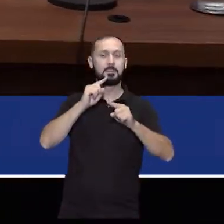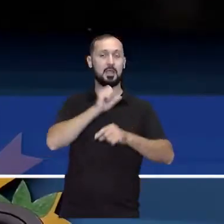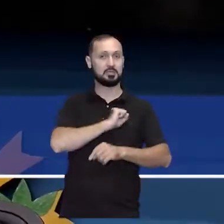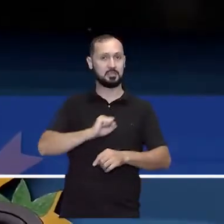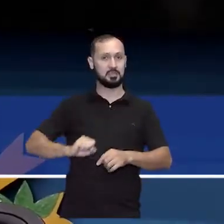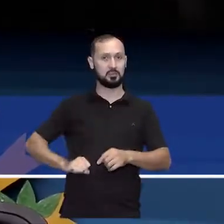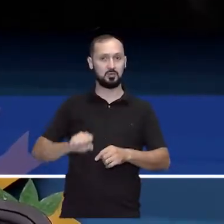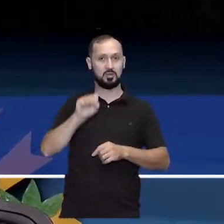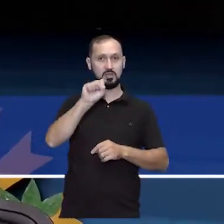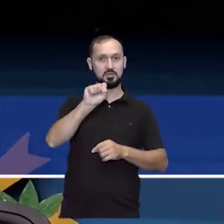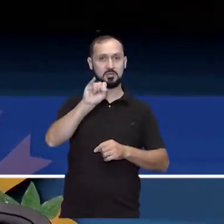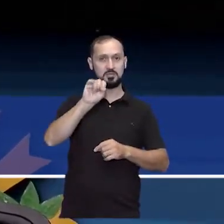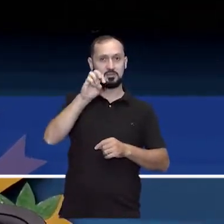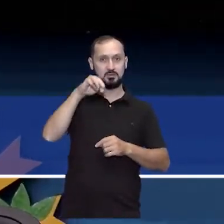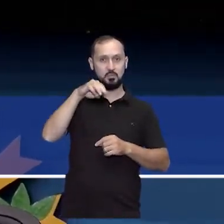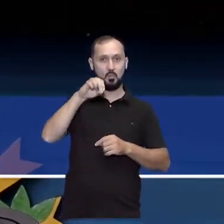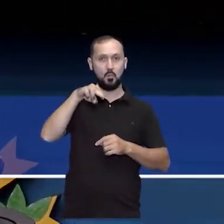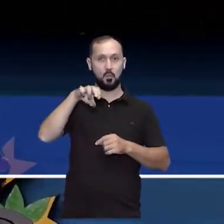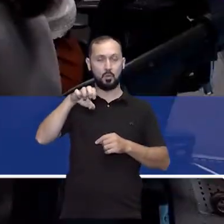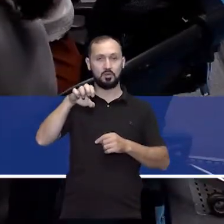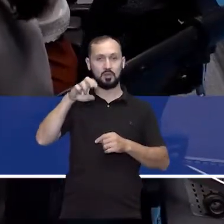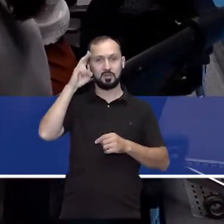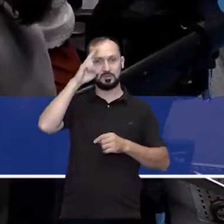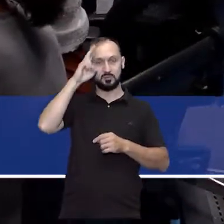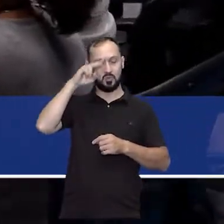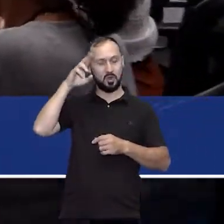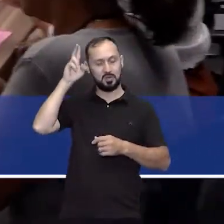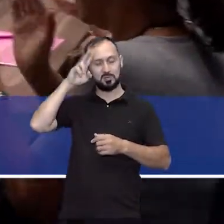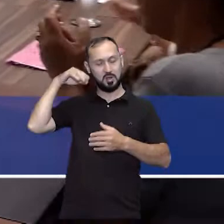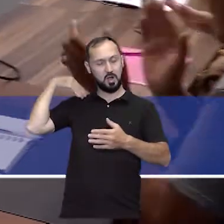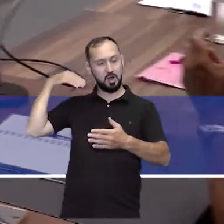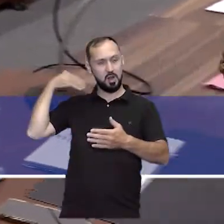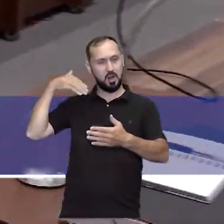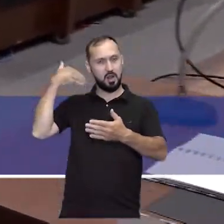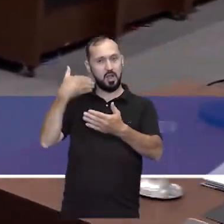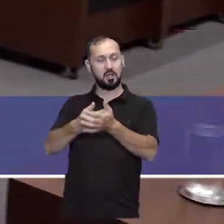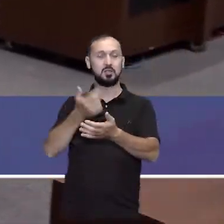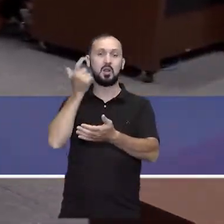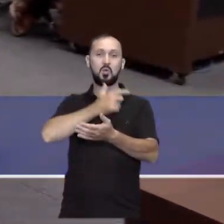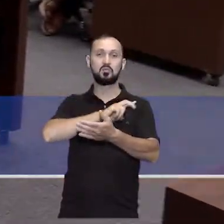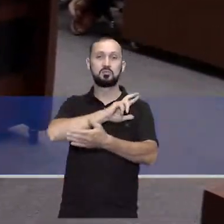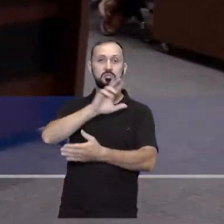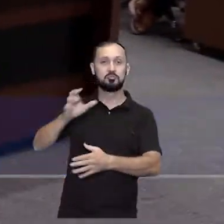elas. A senadora Simone Tebet falou sobre sua trajetória